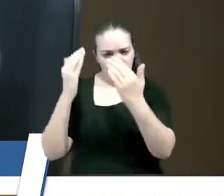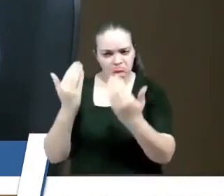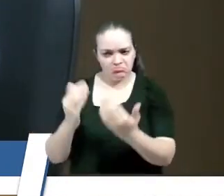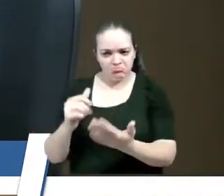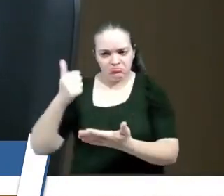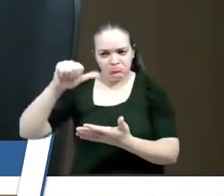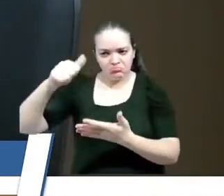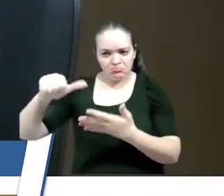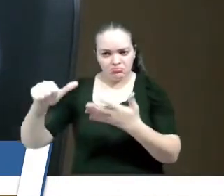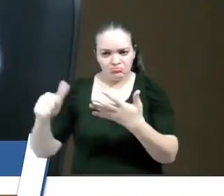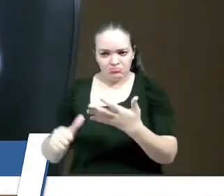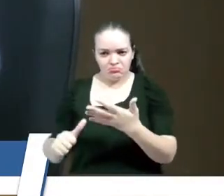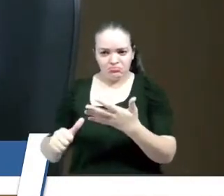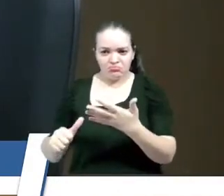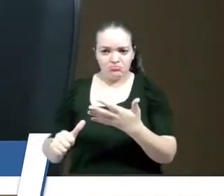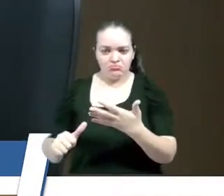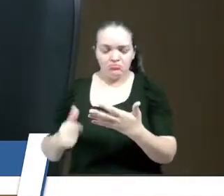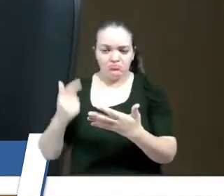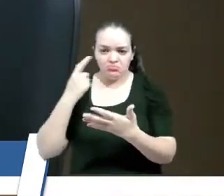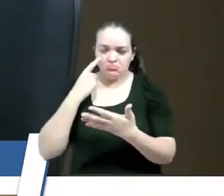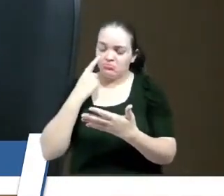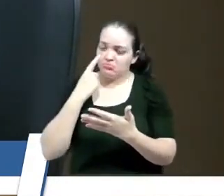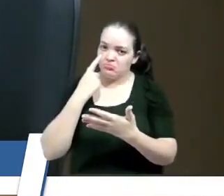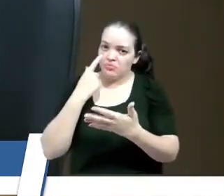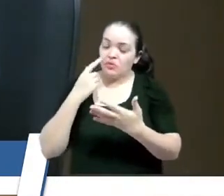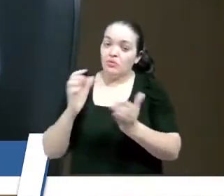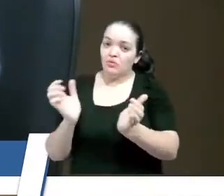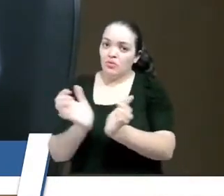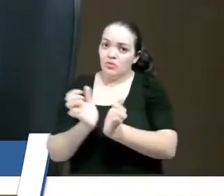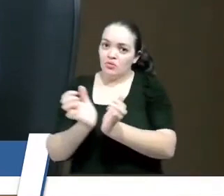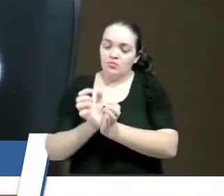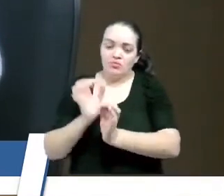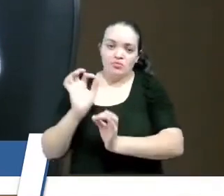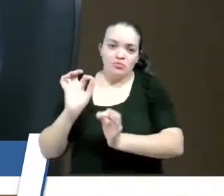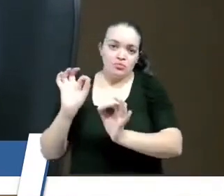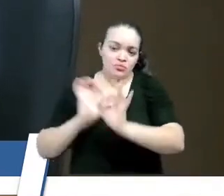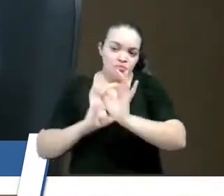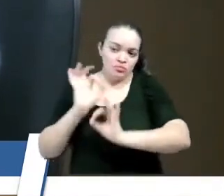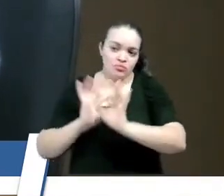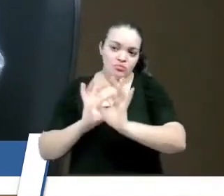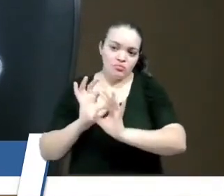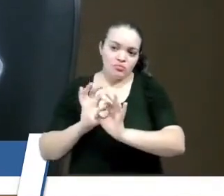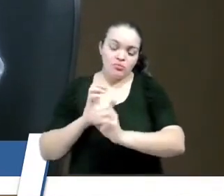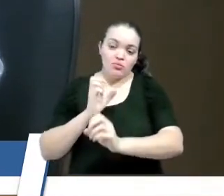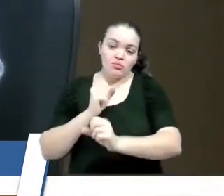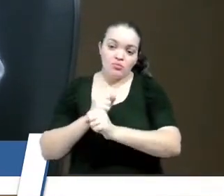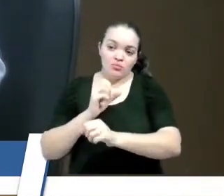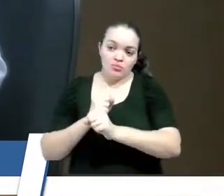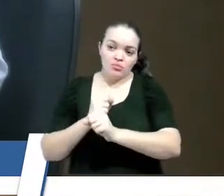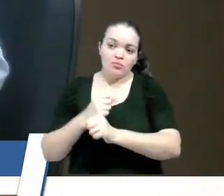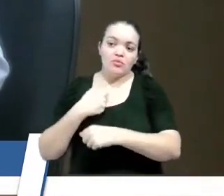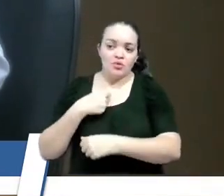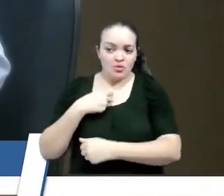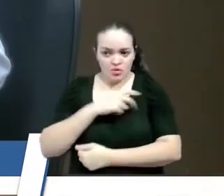até acompanhando o parecer que foi feito pela Comissão de Finanças e Orçamento, da qual eu presido.